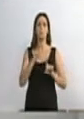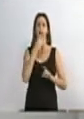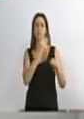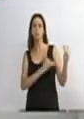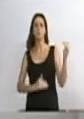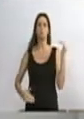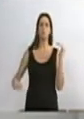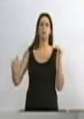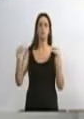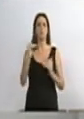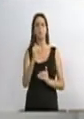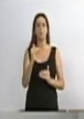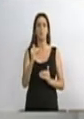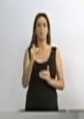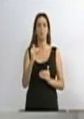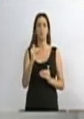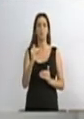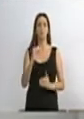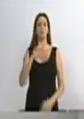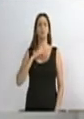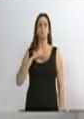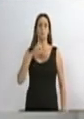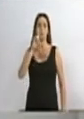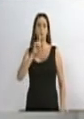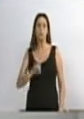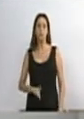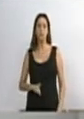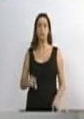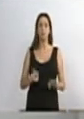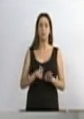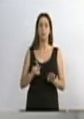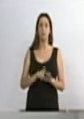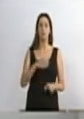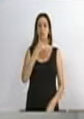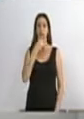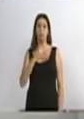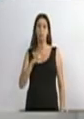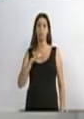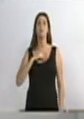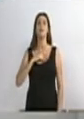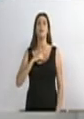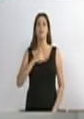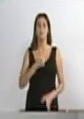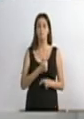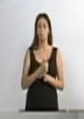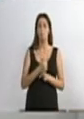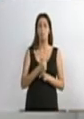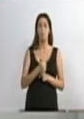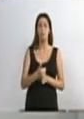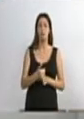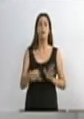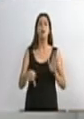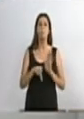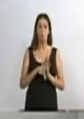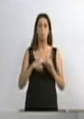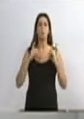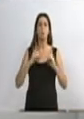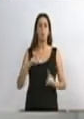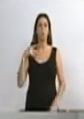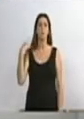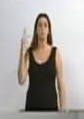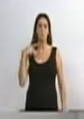acham superiores ao direito e à moral. Doutrina política